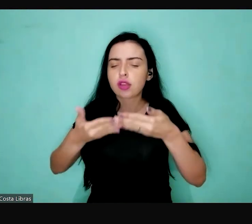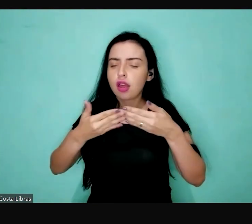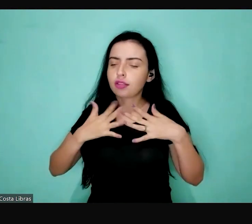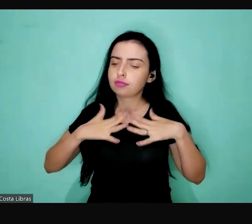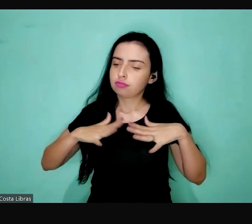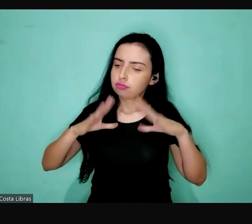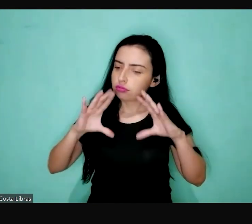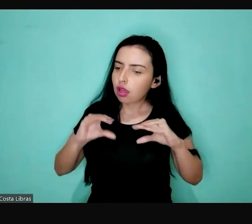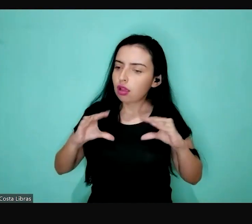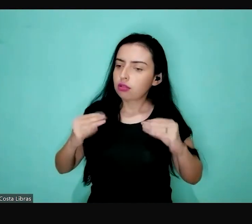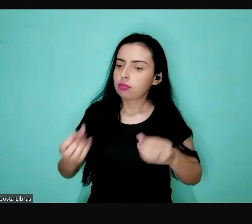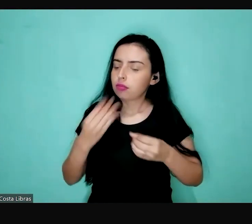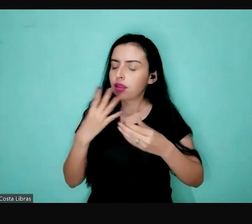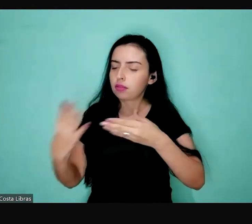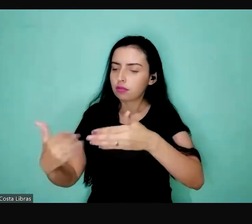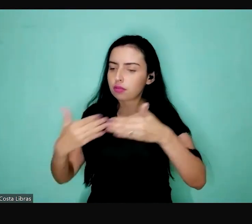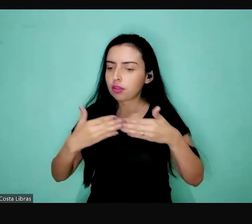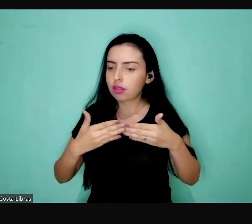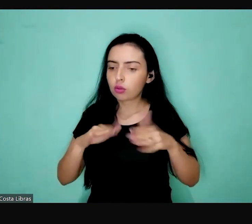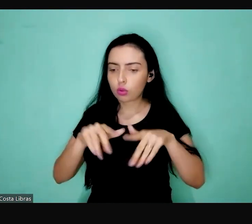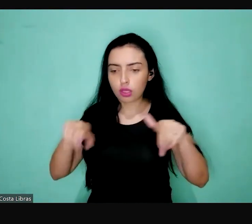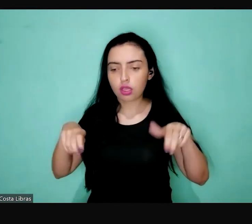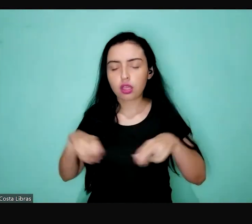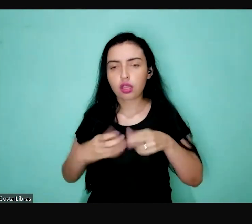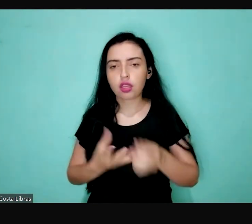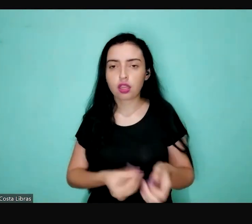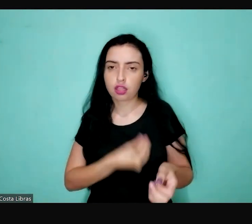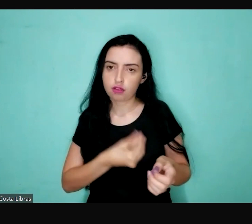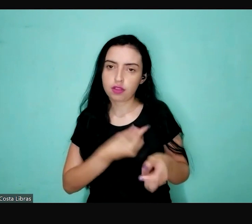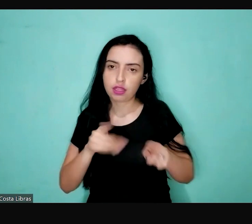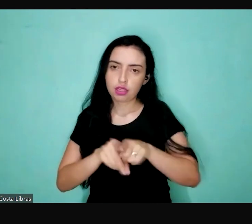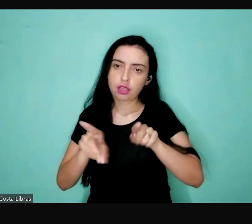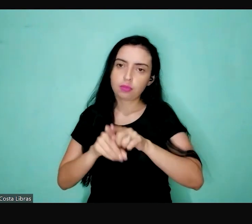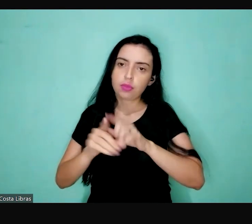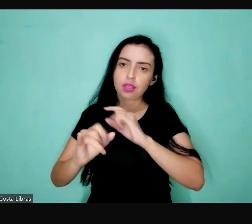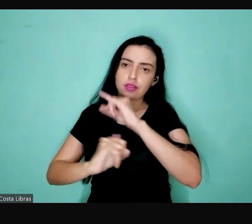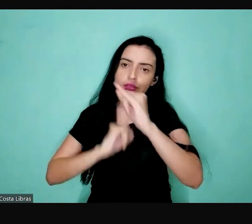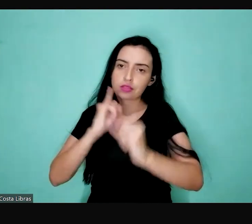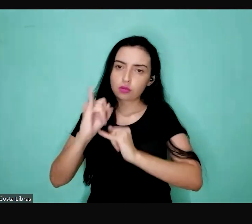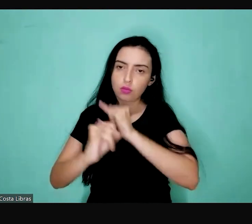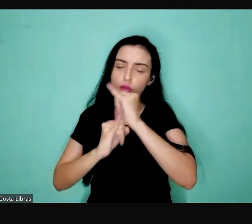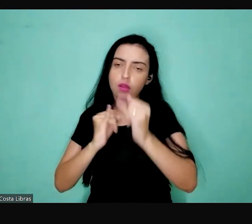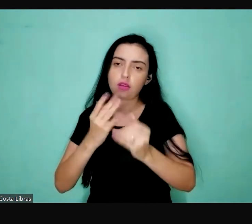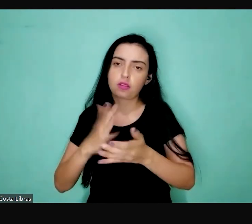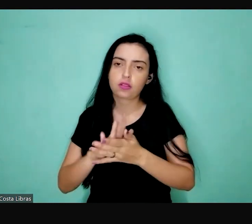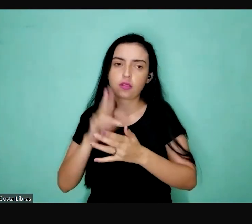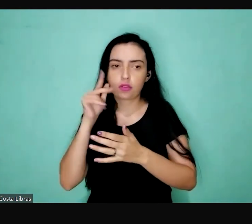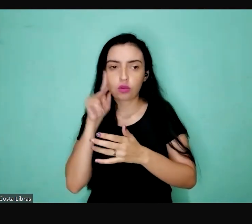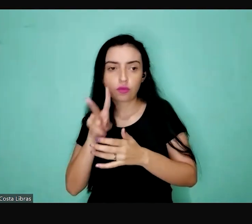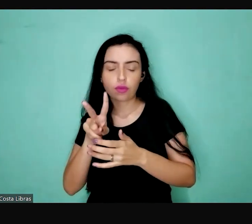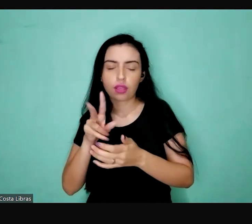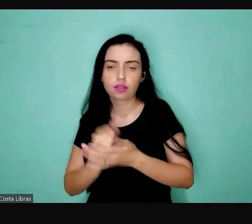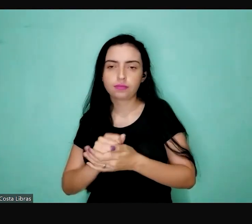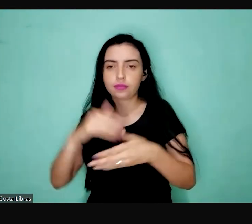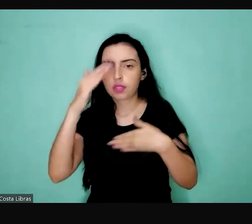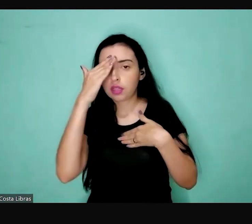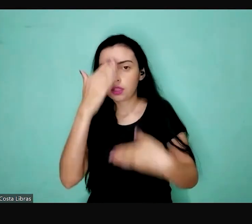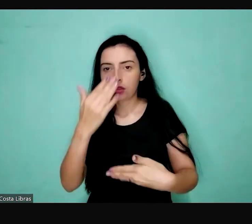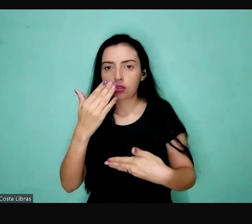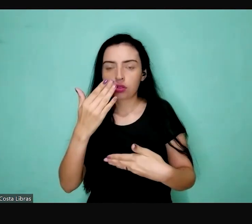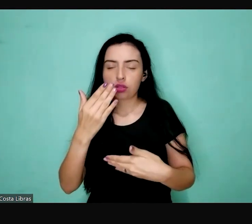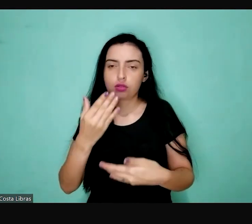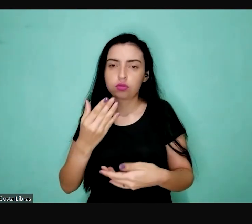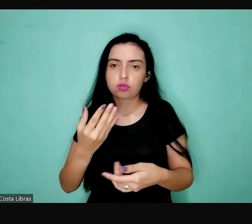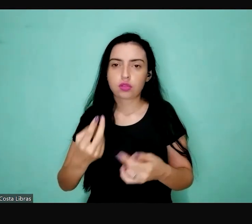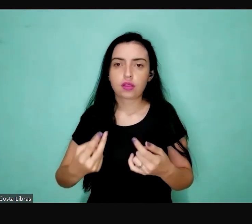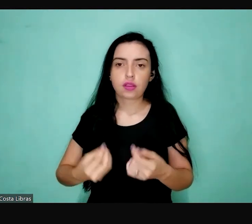bem-vindos a esta casa, os presenciais e também os que assistem online. Eu agradeço não só a presença